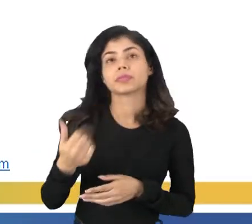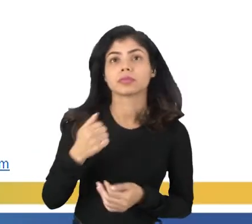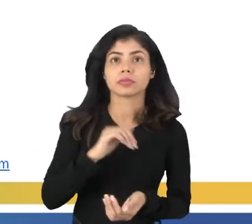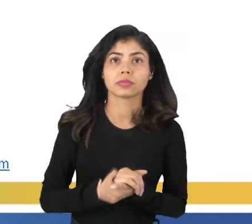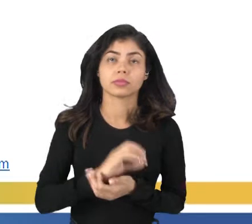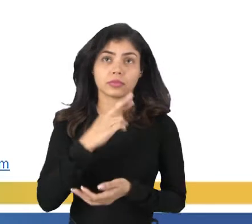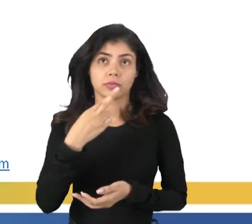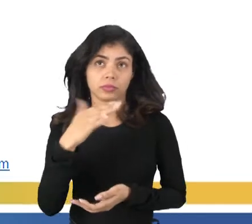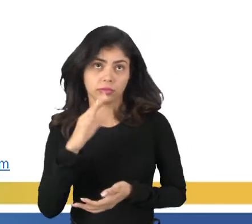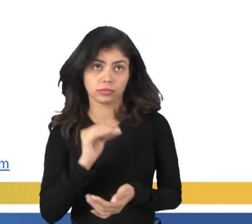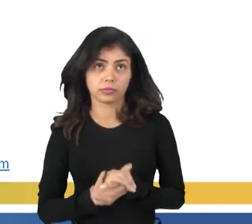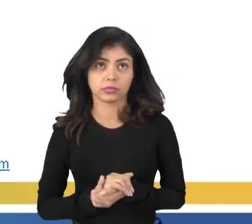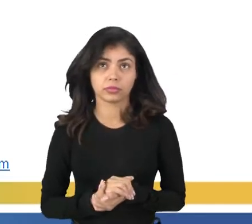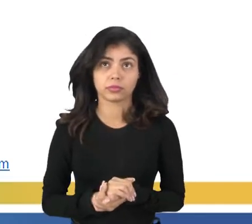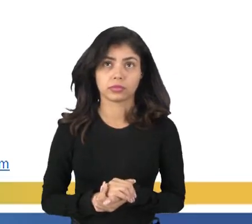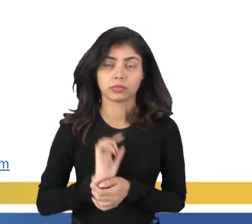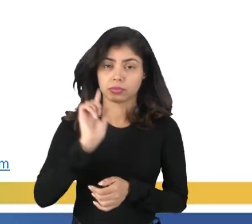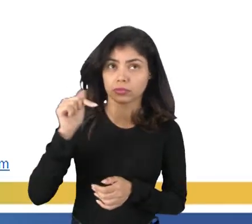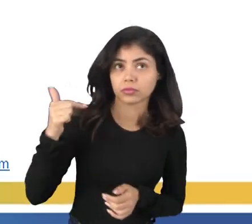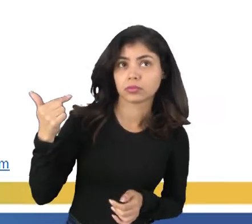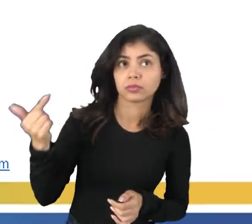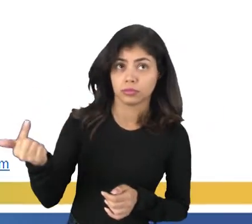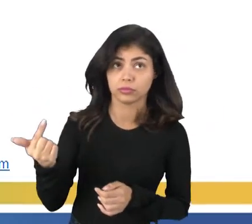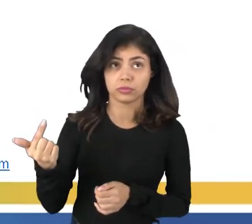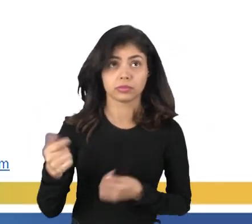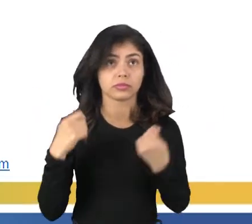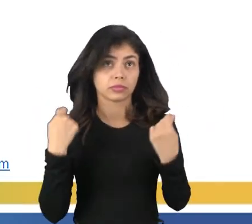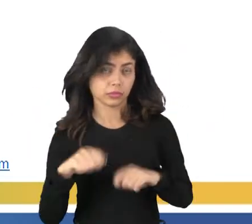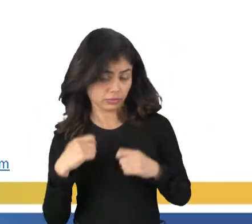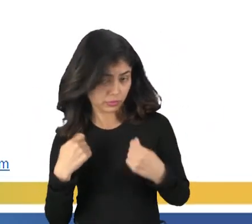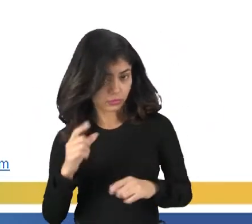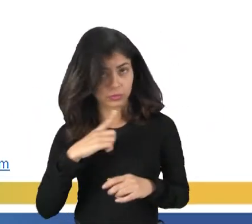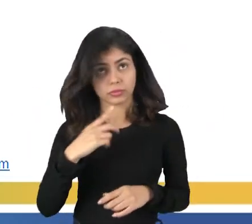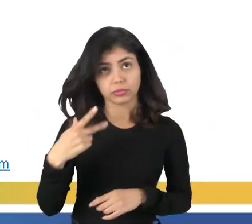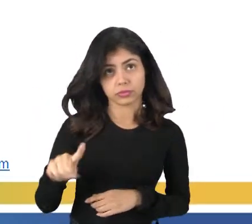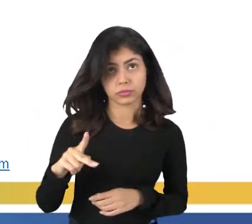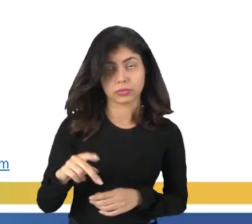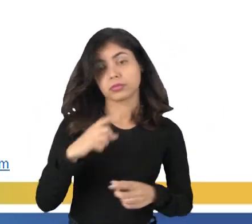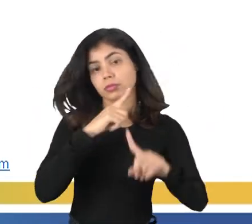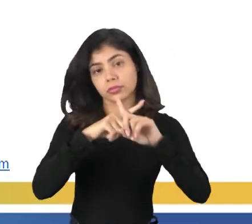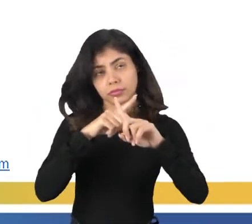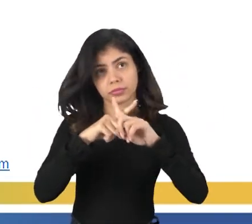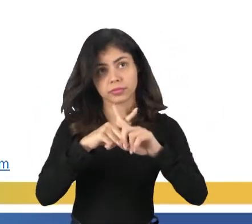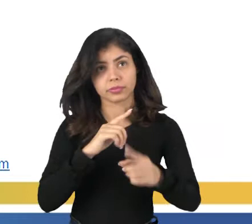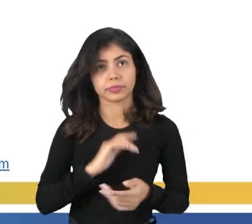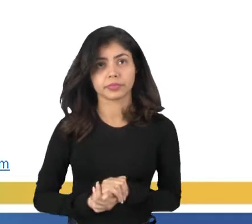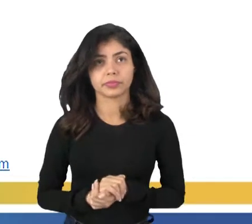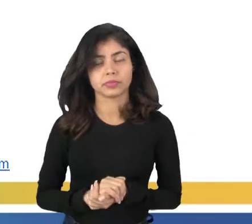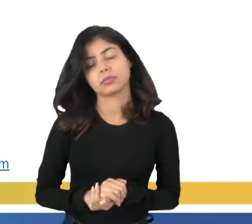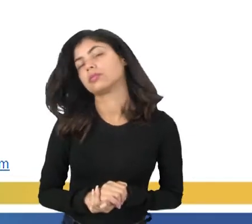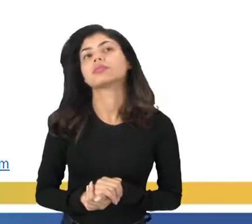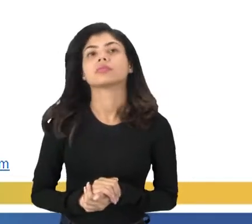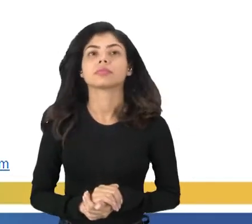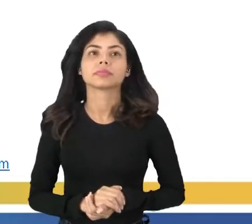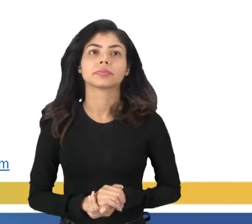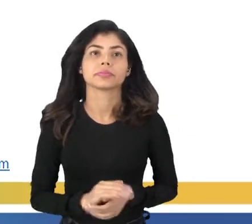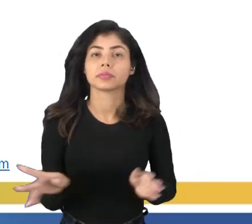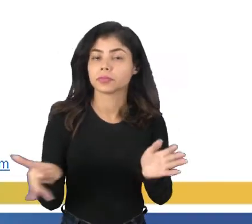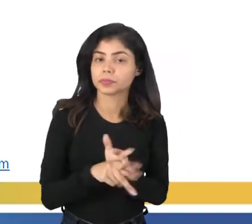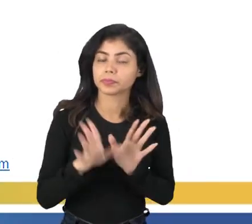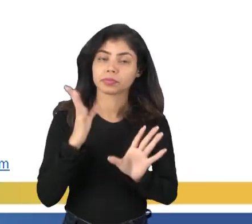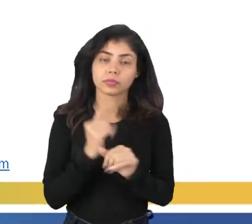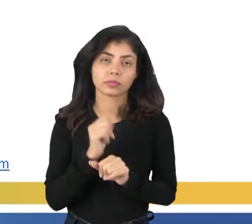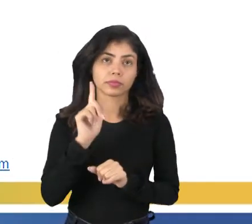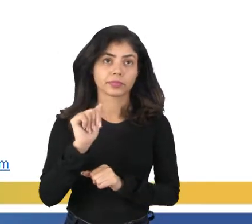melhor a operação e as demais que derivam dela, como a multiplicação. As propriedades